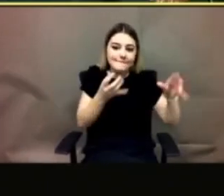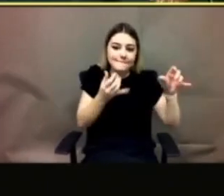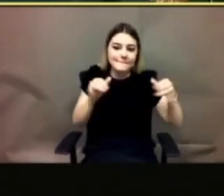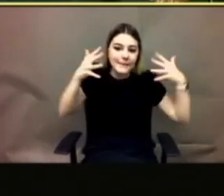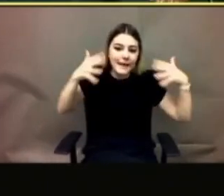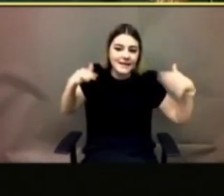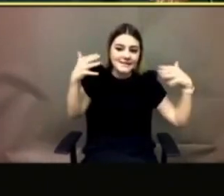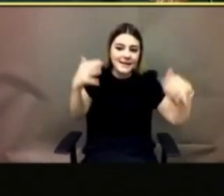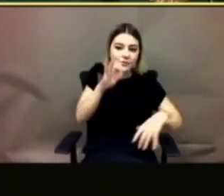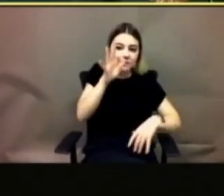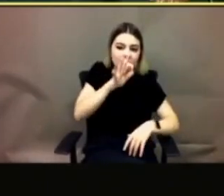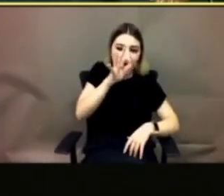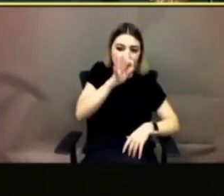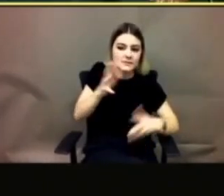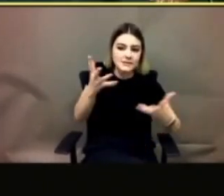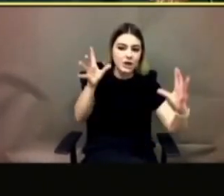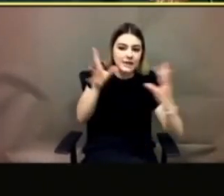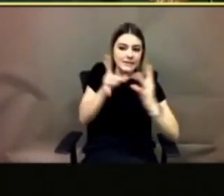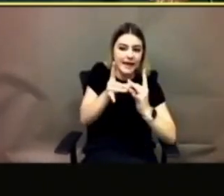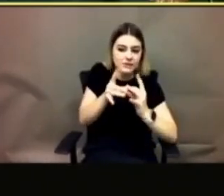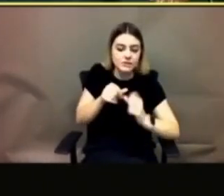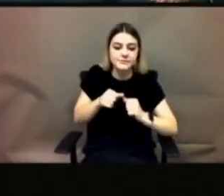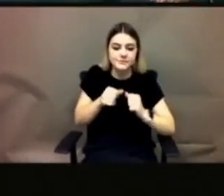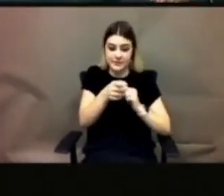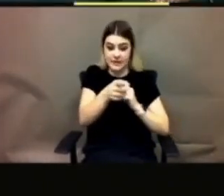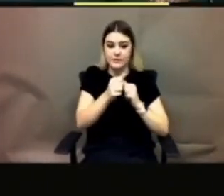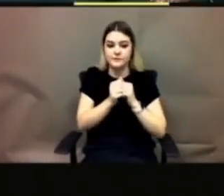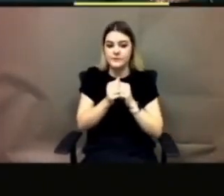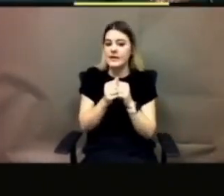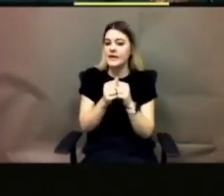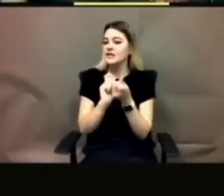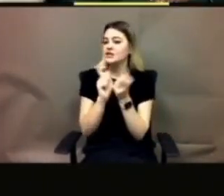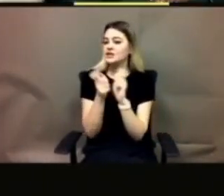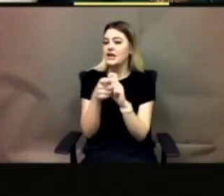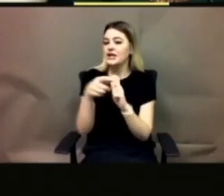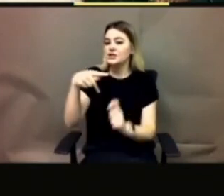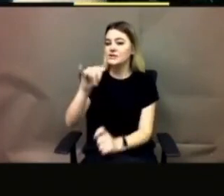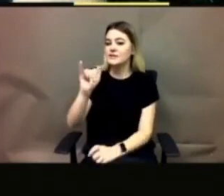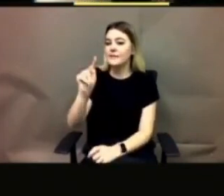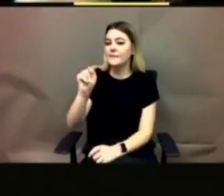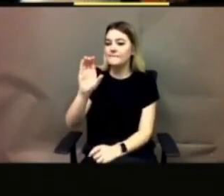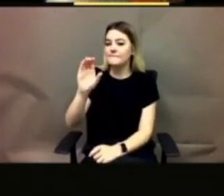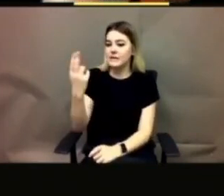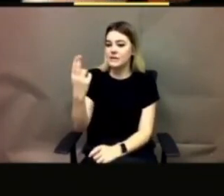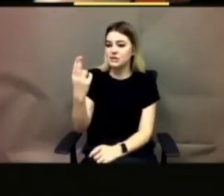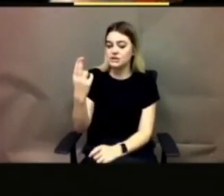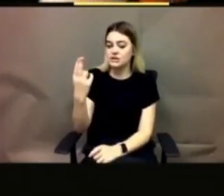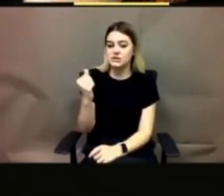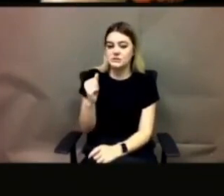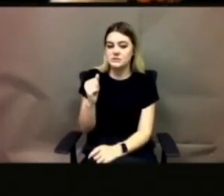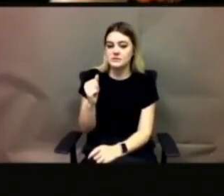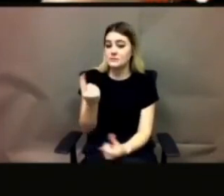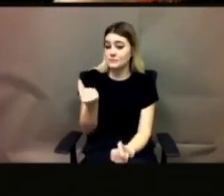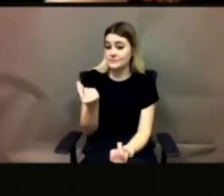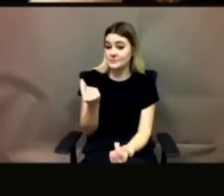um som conectado à raposa. E vamos mudar, então, o efeito. Vamos ver o que vai acontecer.